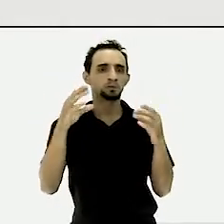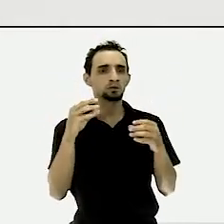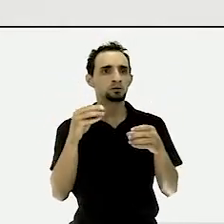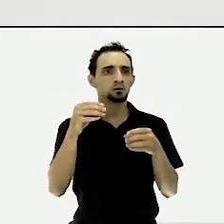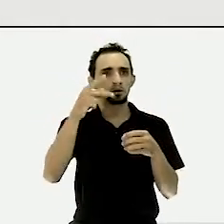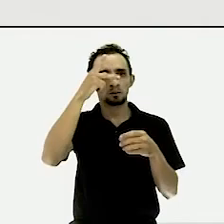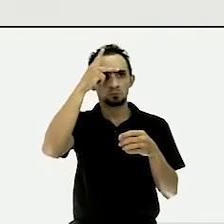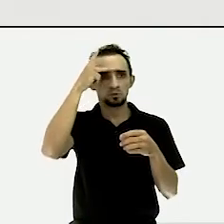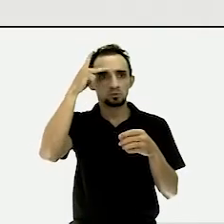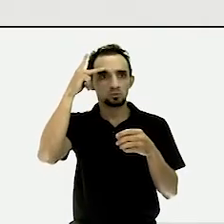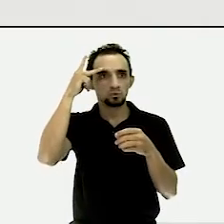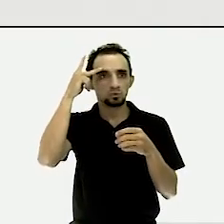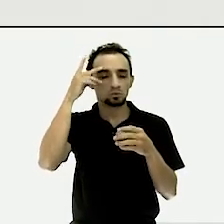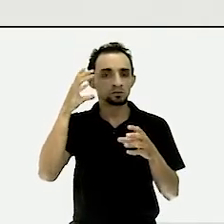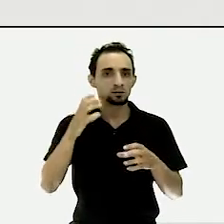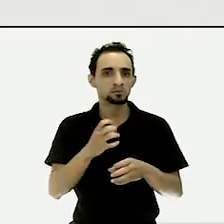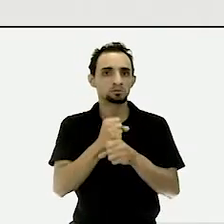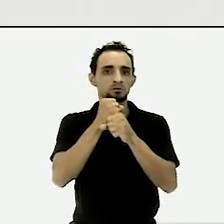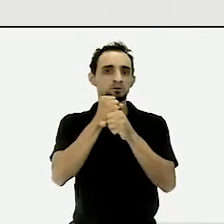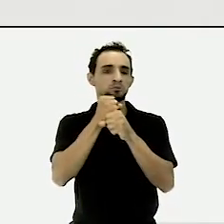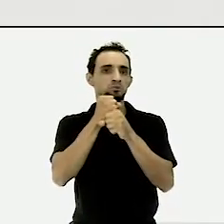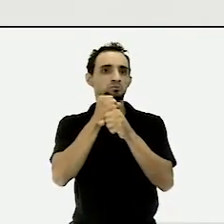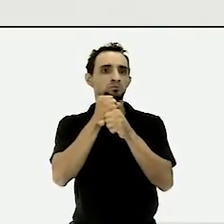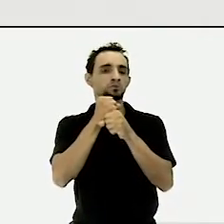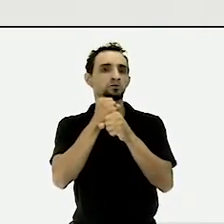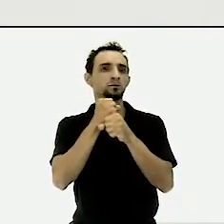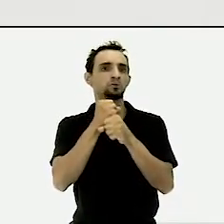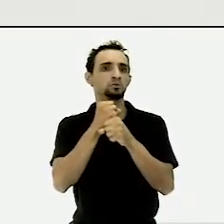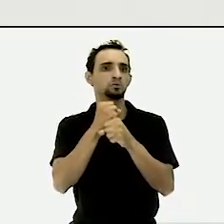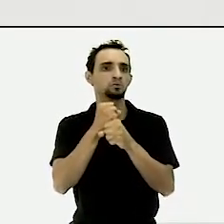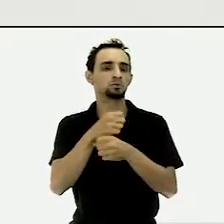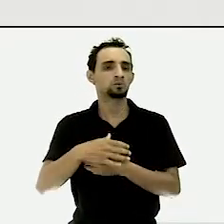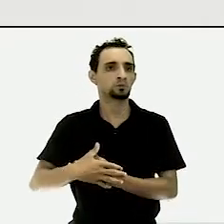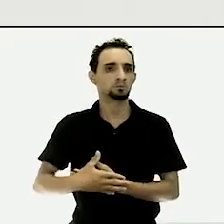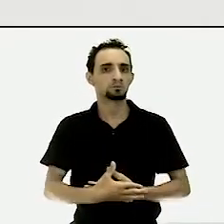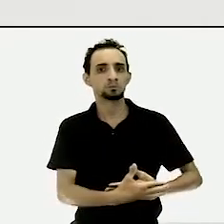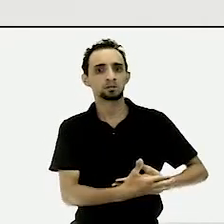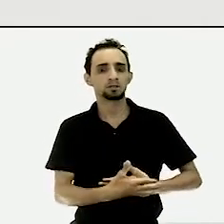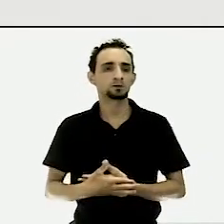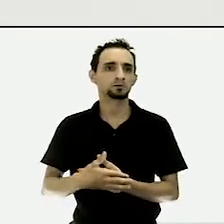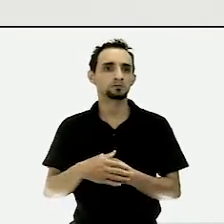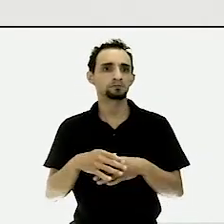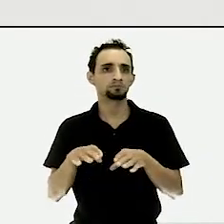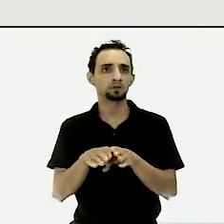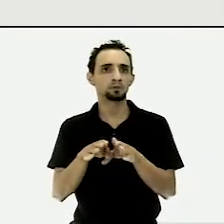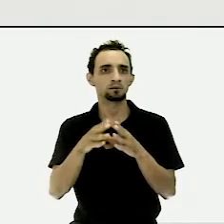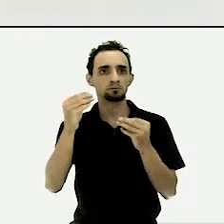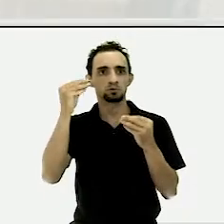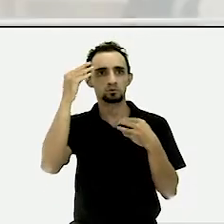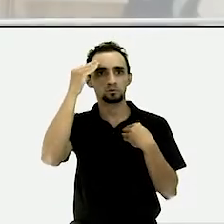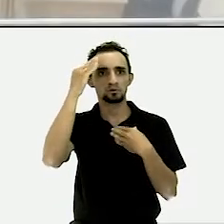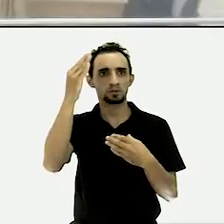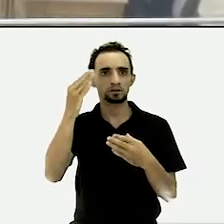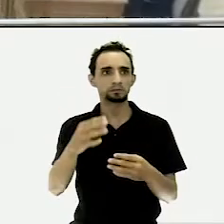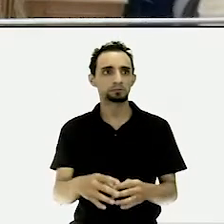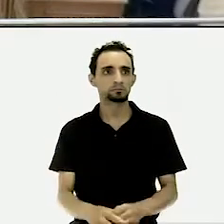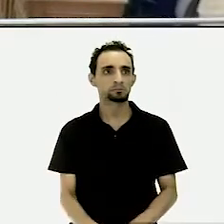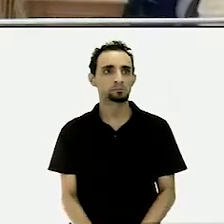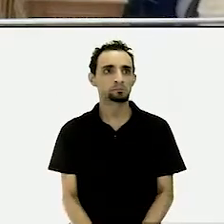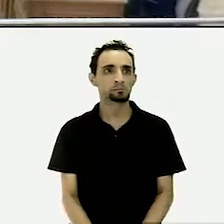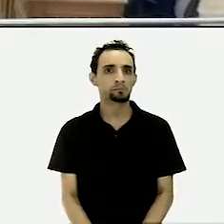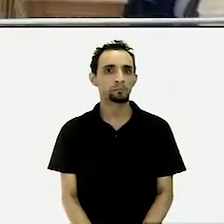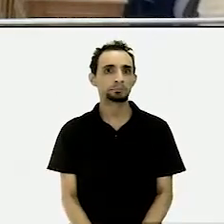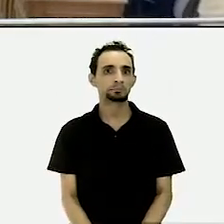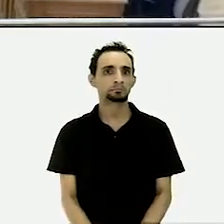atuantes. E é isso, e os parabéns a toda a equipe aí, em nome desses três que eu já citei. Obrigado. Obrigado, vereador. Pois não.